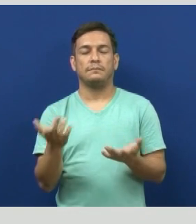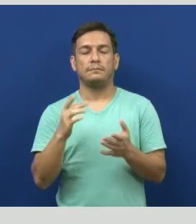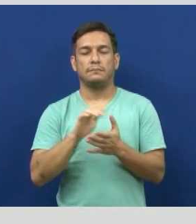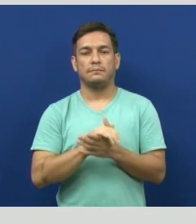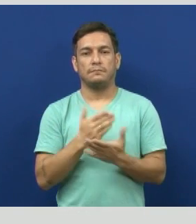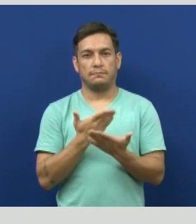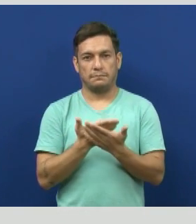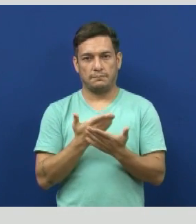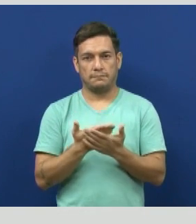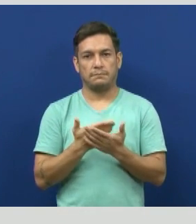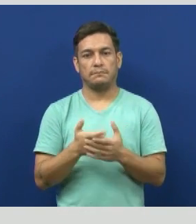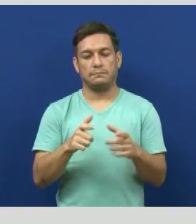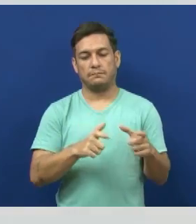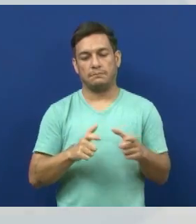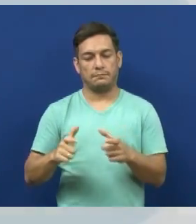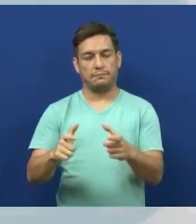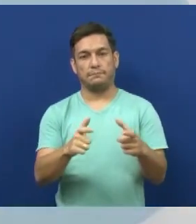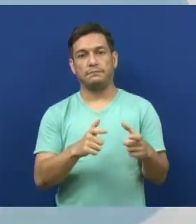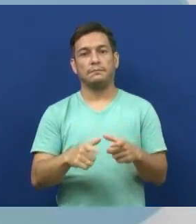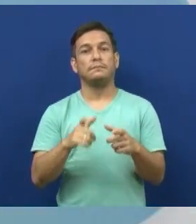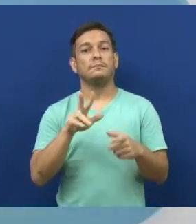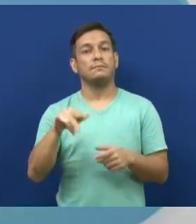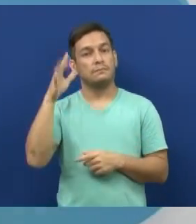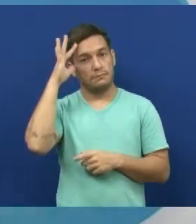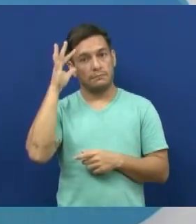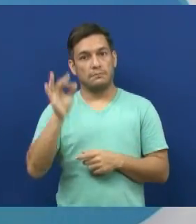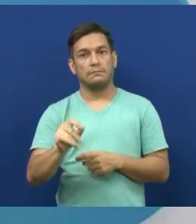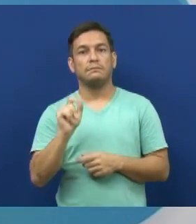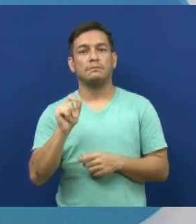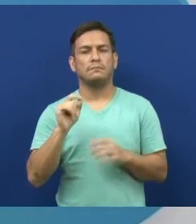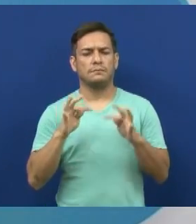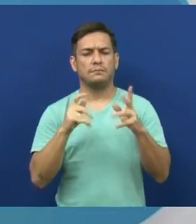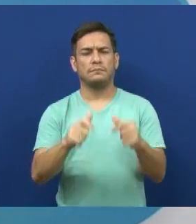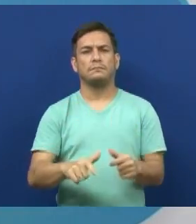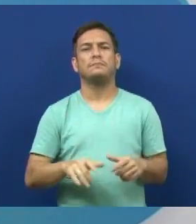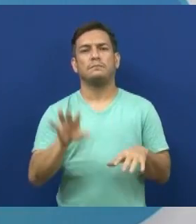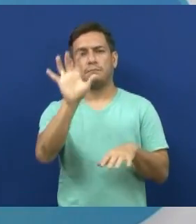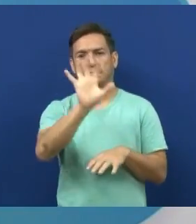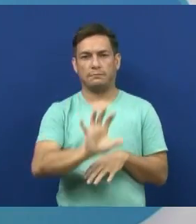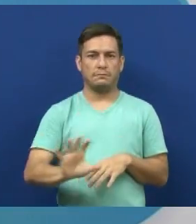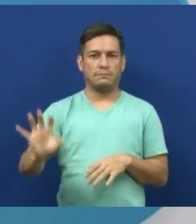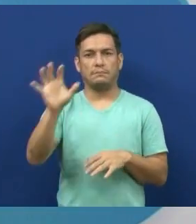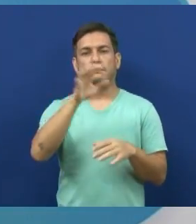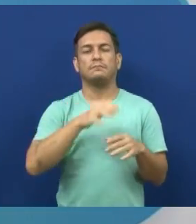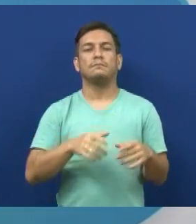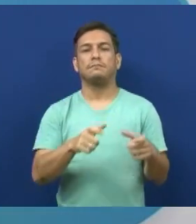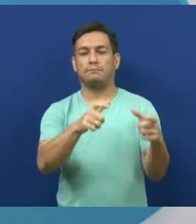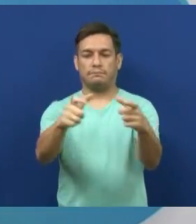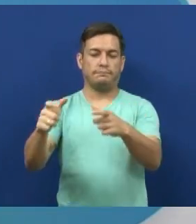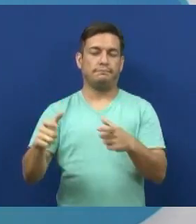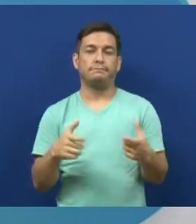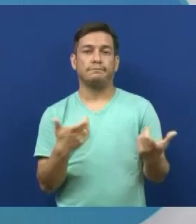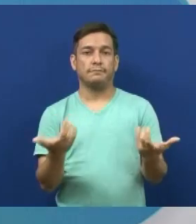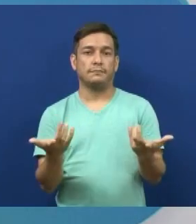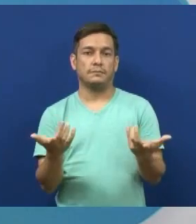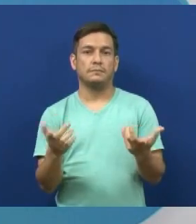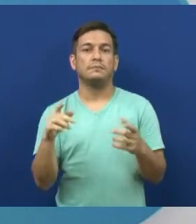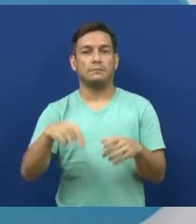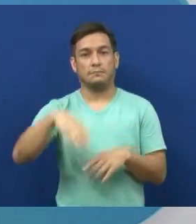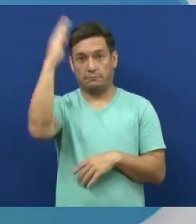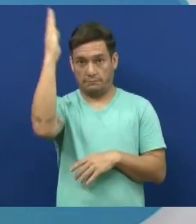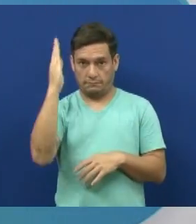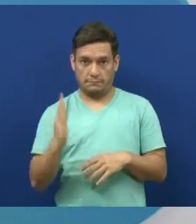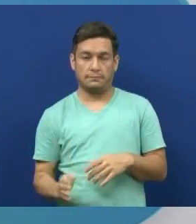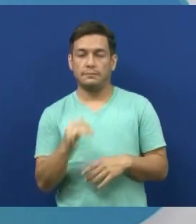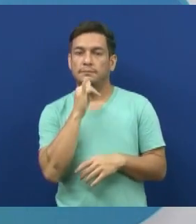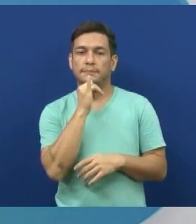por estudar o espaço, ela vai compreender todas as dimensões de espaço geográfico, tá? O espaço geográfico